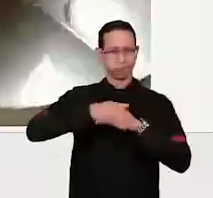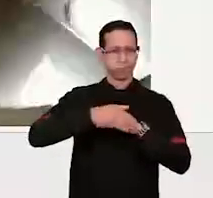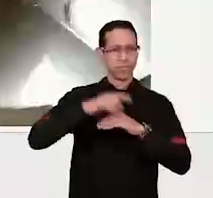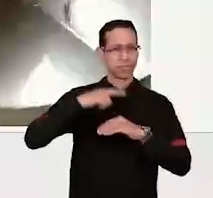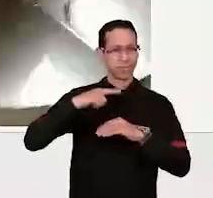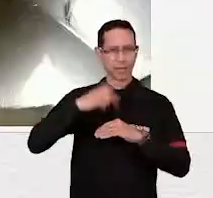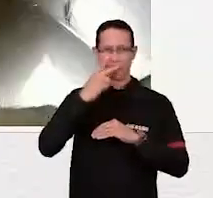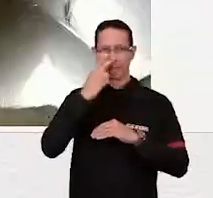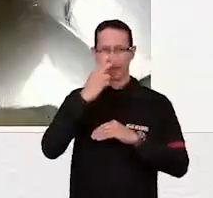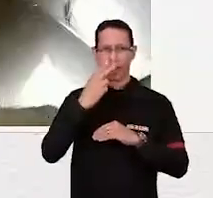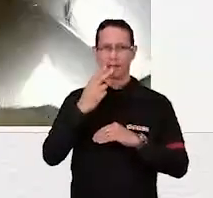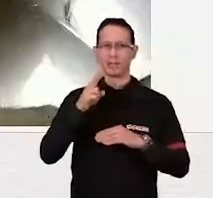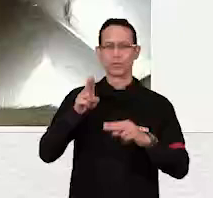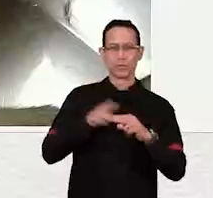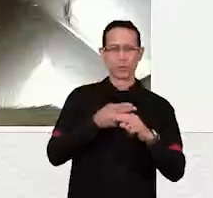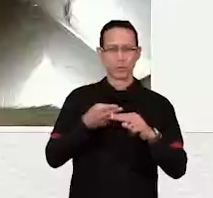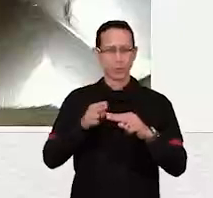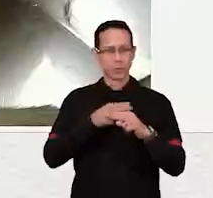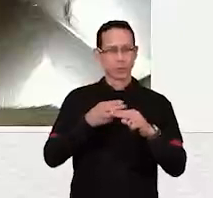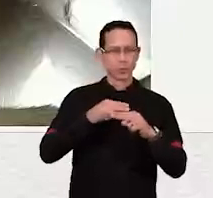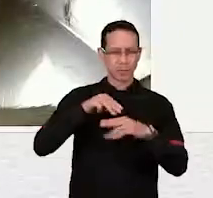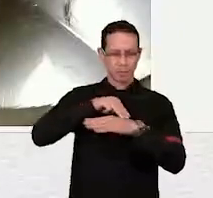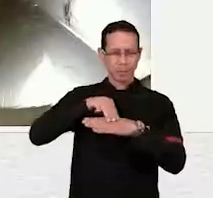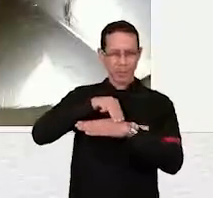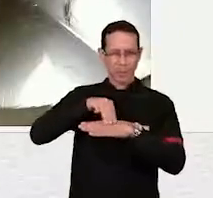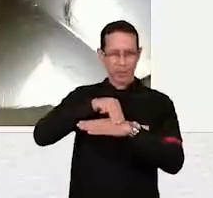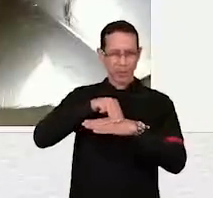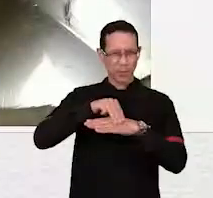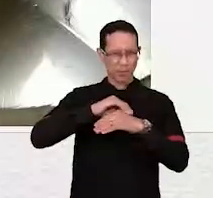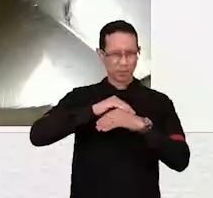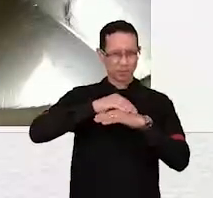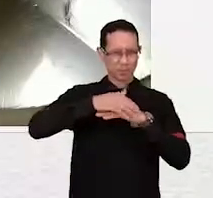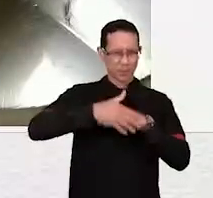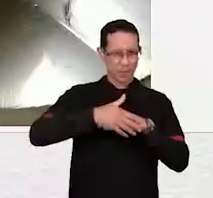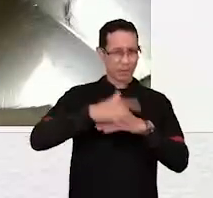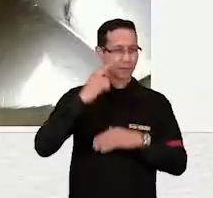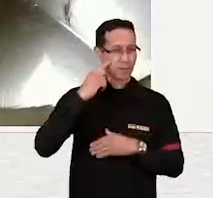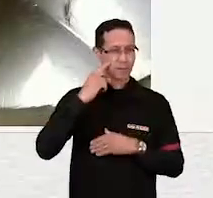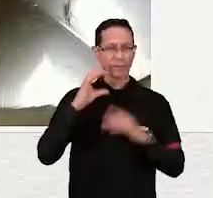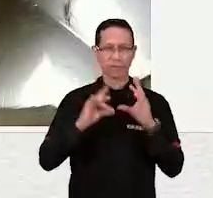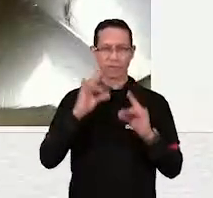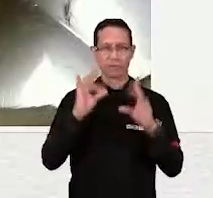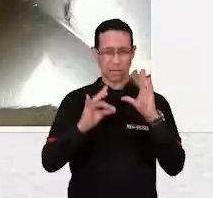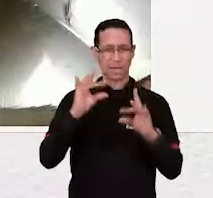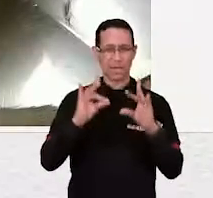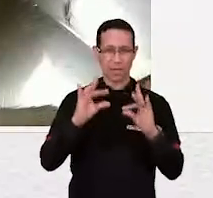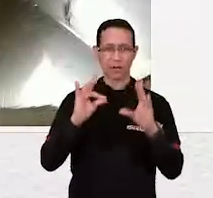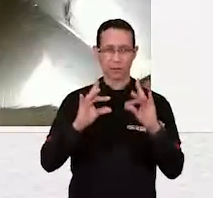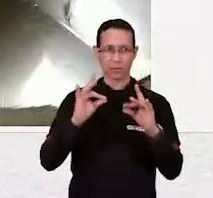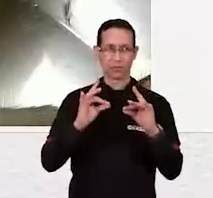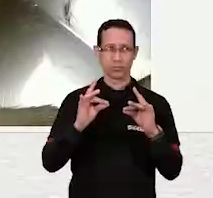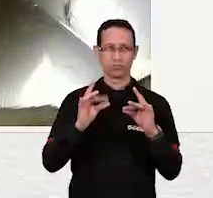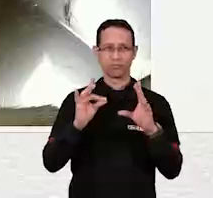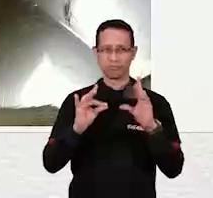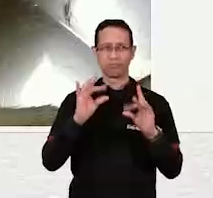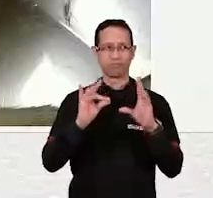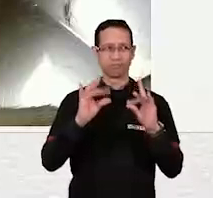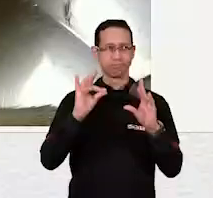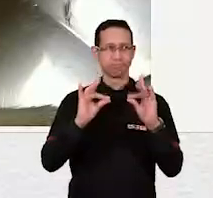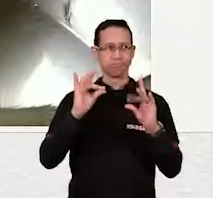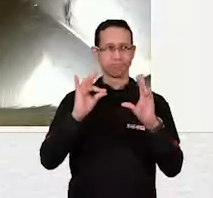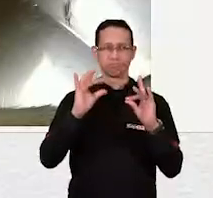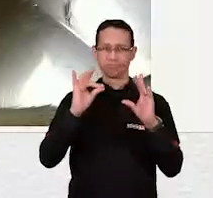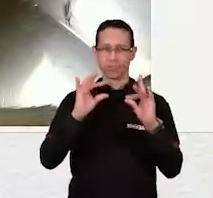de cor de chocolate, né, de marrom. Ele é melequento, né? Ele é grudento. Quando você faz